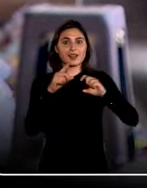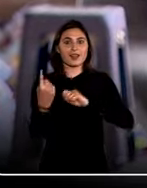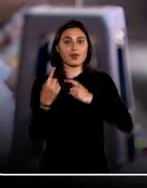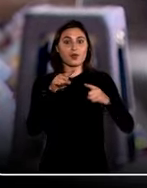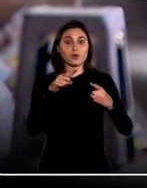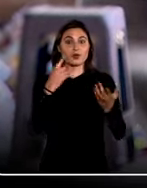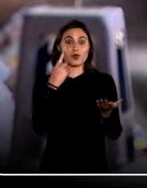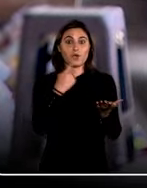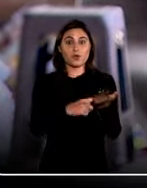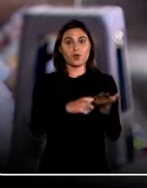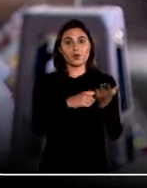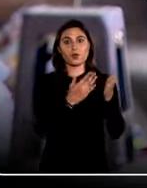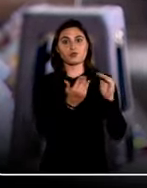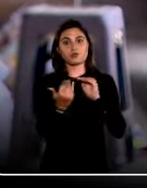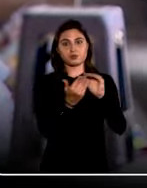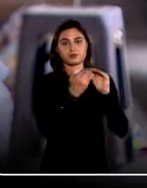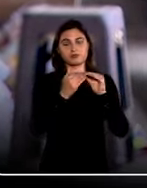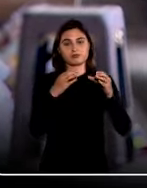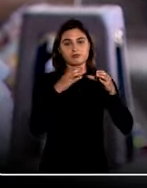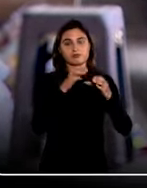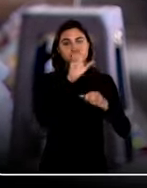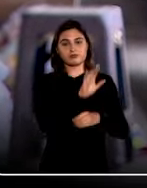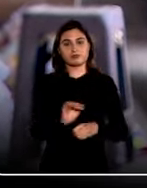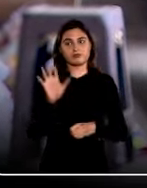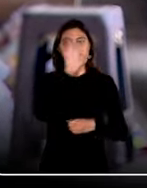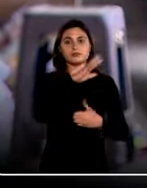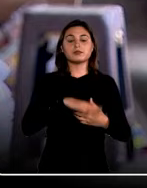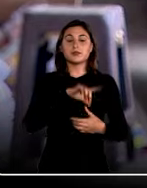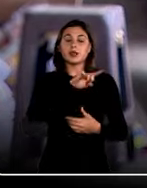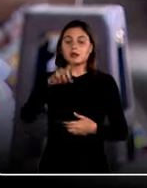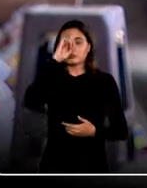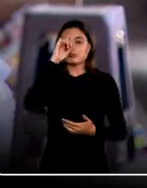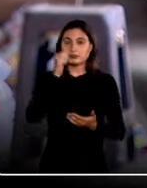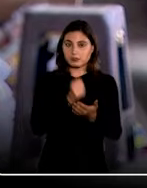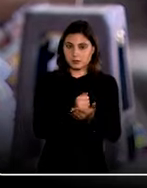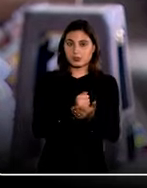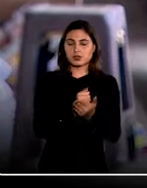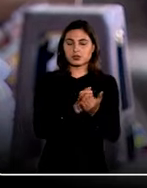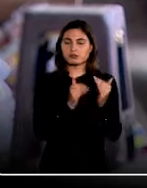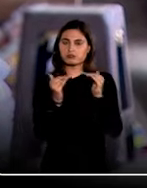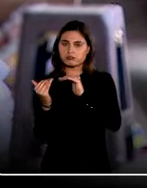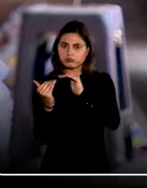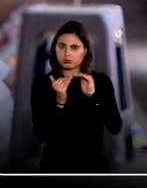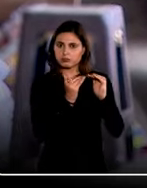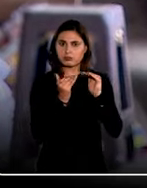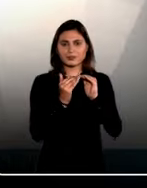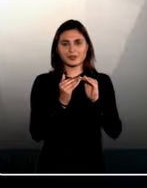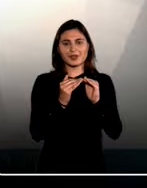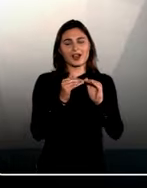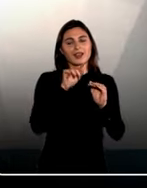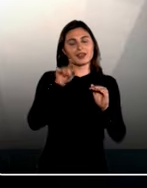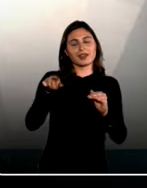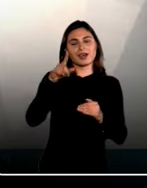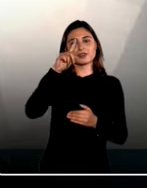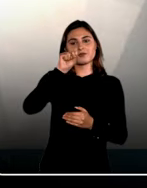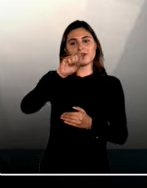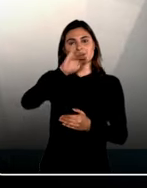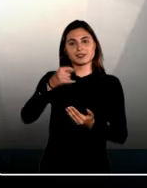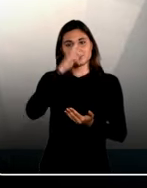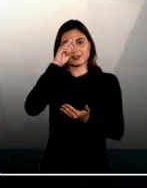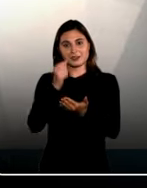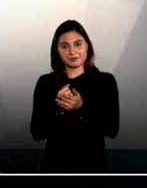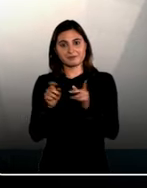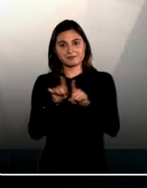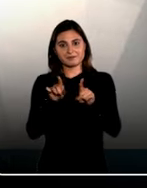acordão do Tribunal Regional Federal da terceira região que havia decidido na mesma linha definida pelo STJ o relator na terceira